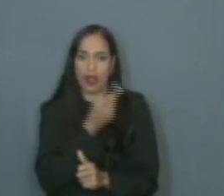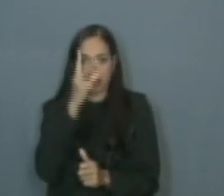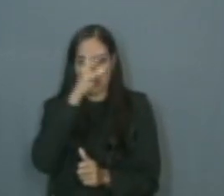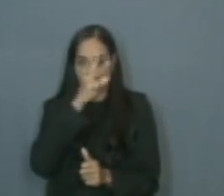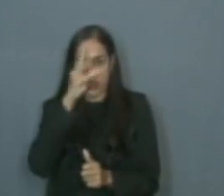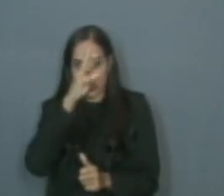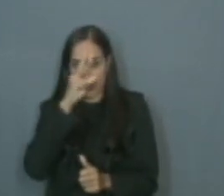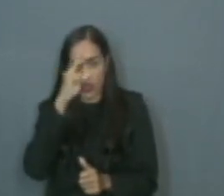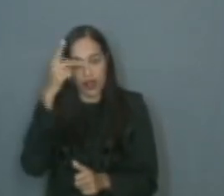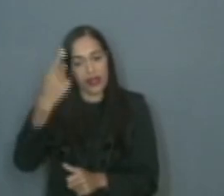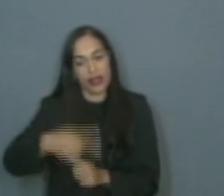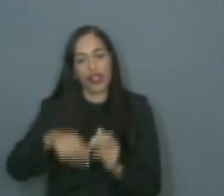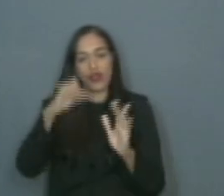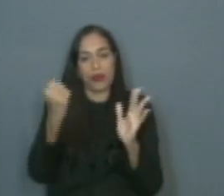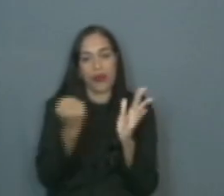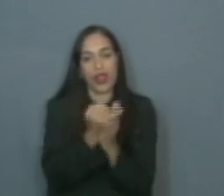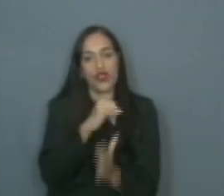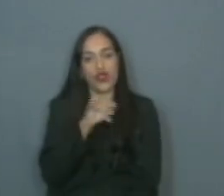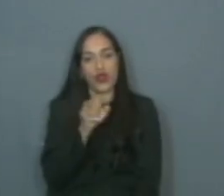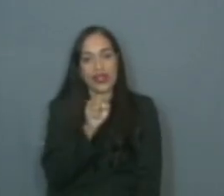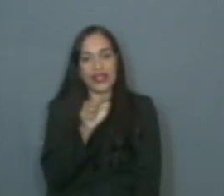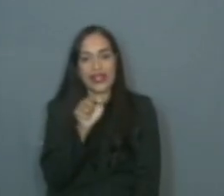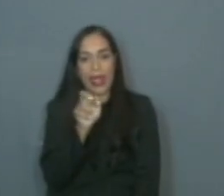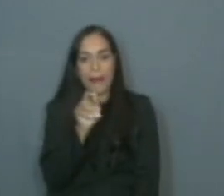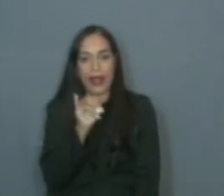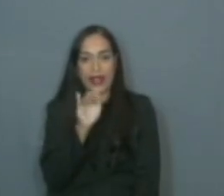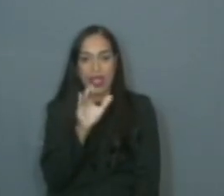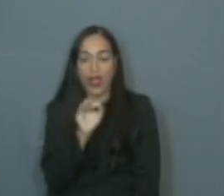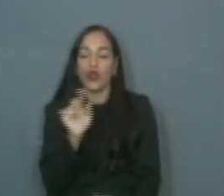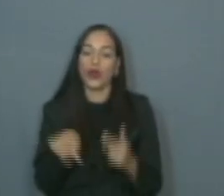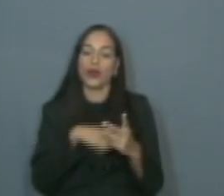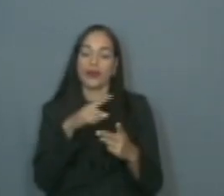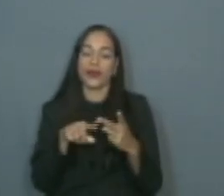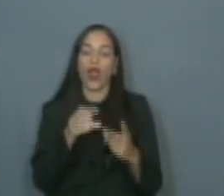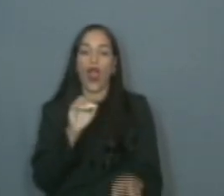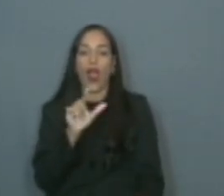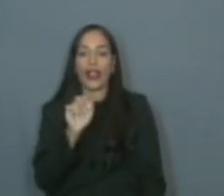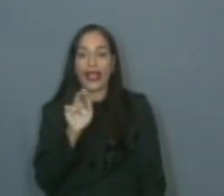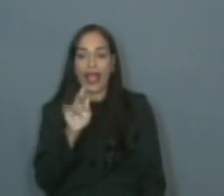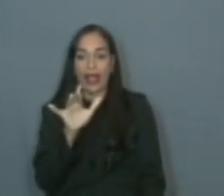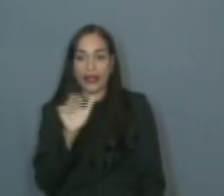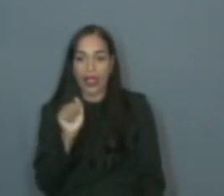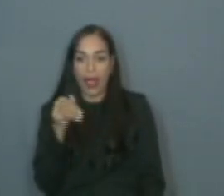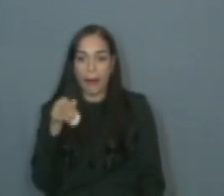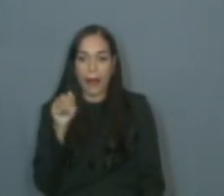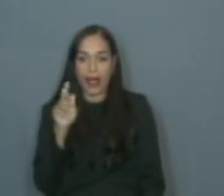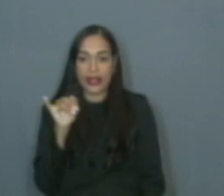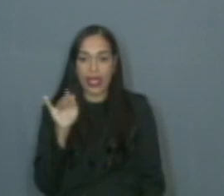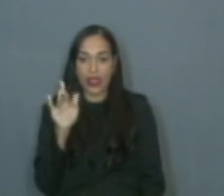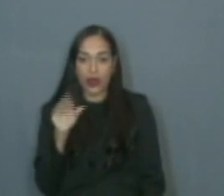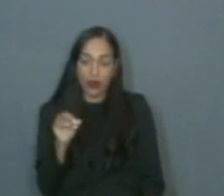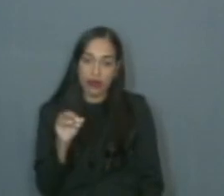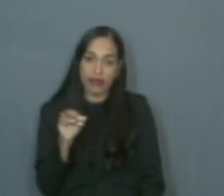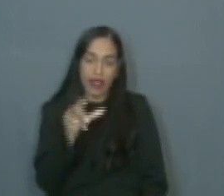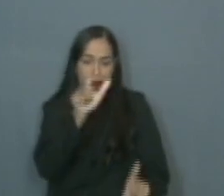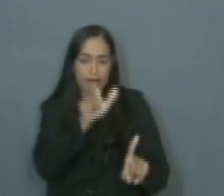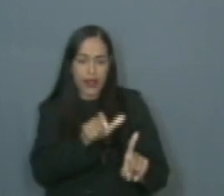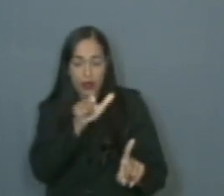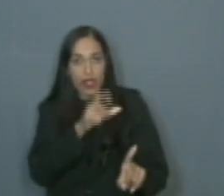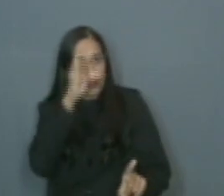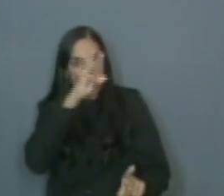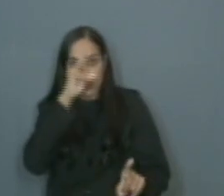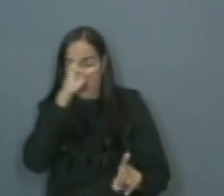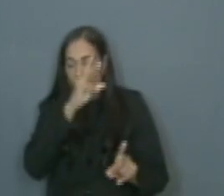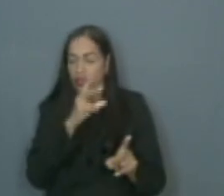dos patronos desta casa, José Mariano e Olegário Mariano, figuras históricas que, sem dúvidas, fizeram ecoar